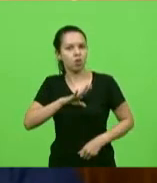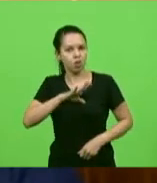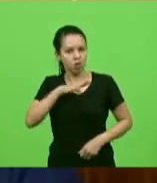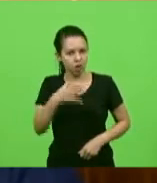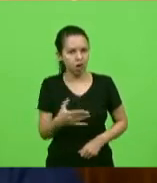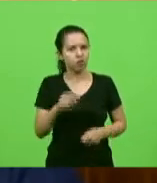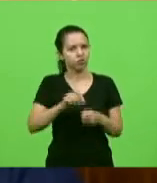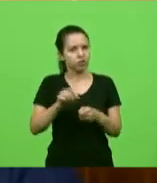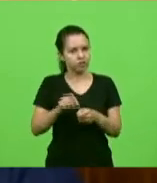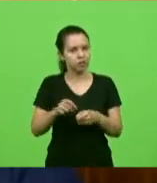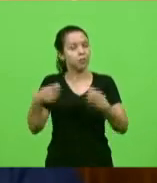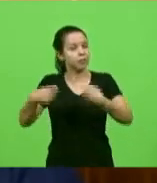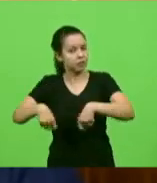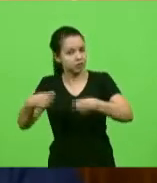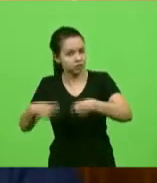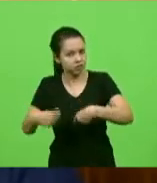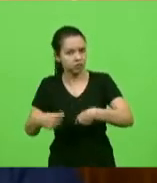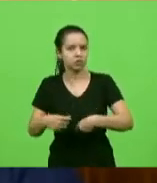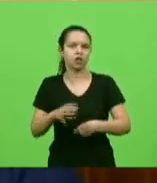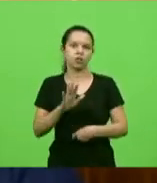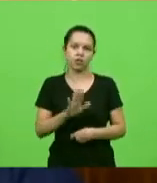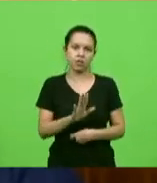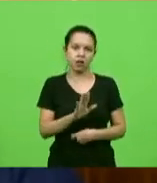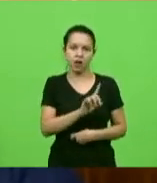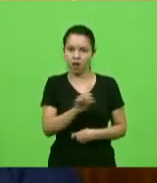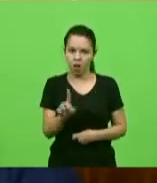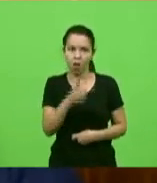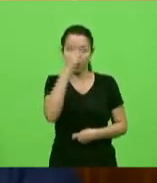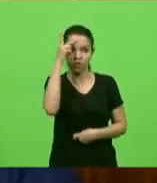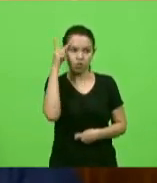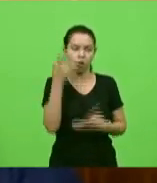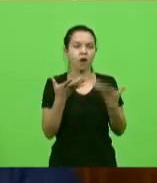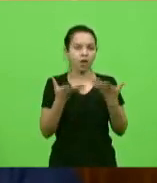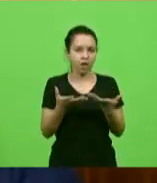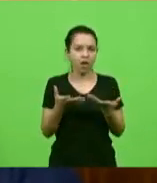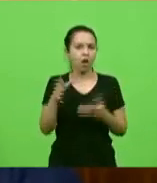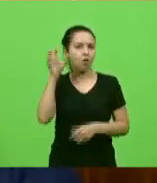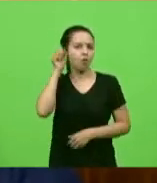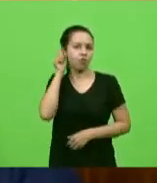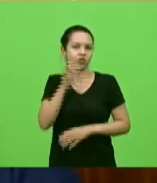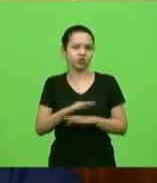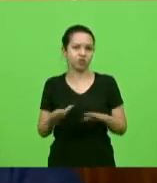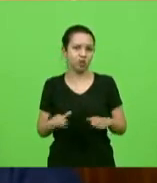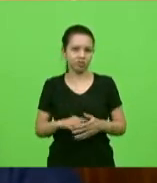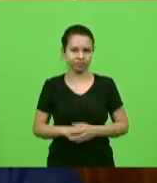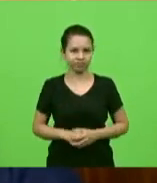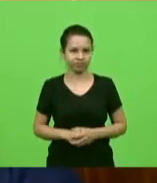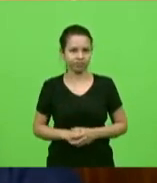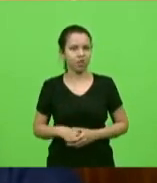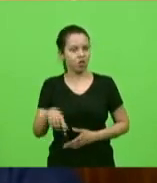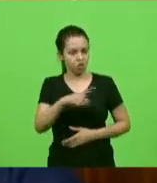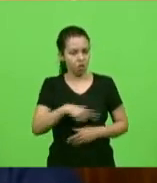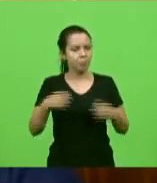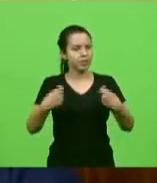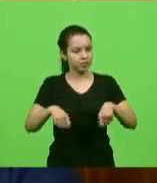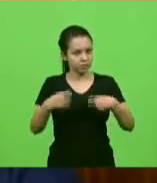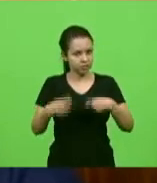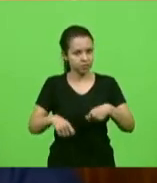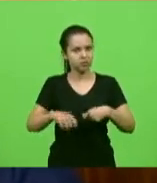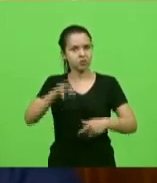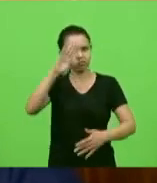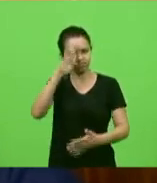aquilo que deve ser feito e não aquilo que as pessoas querem ouvir. Nós precisamos ser fiéis aos nossos